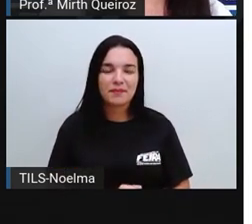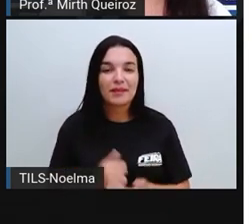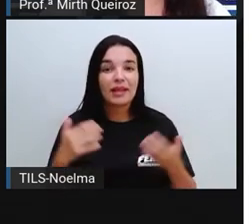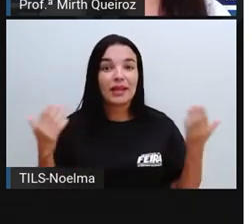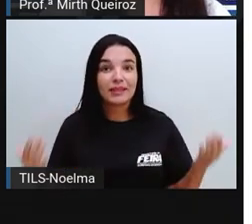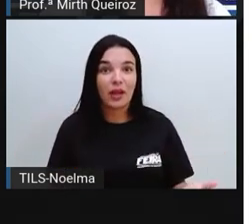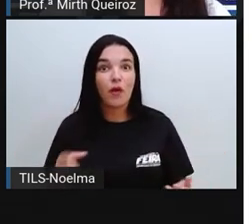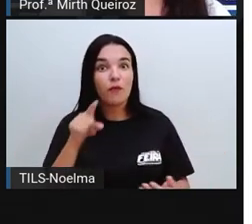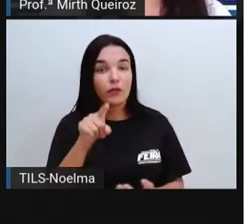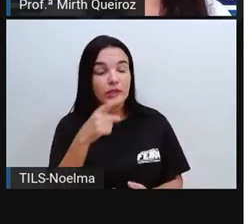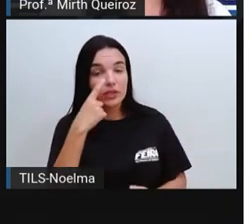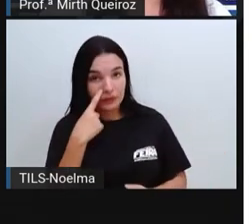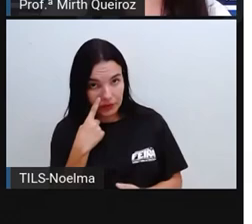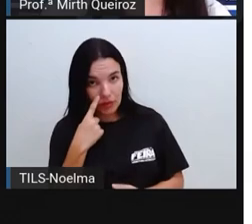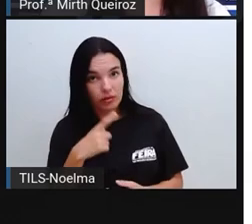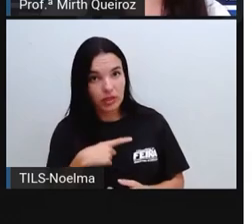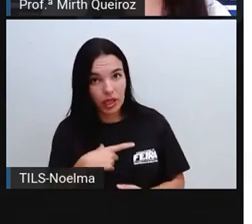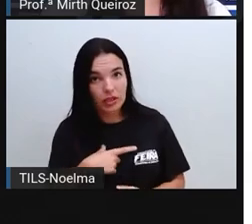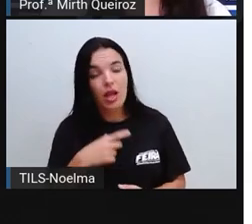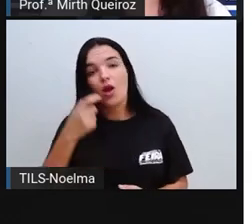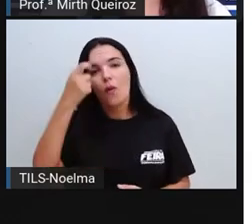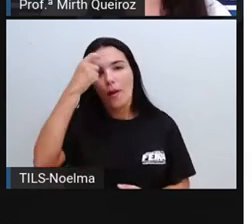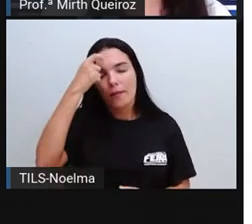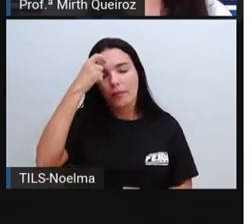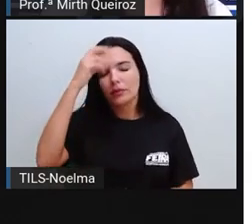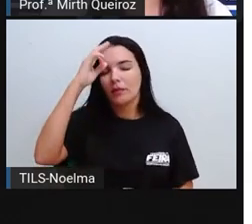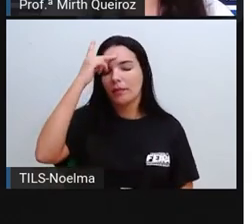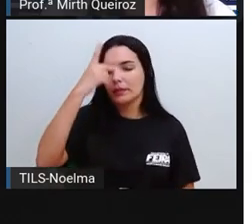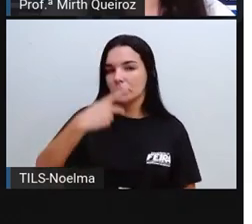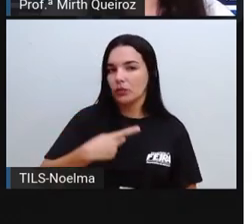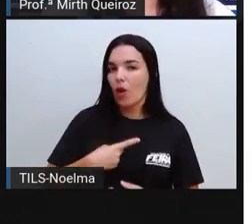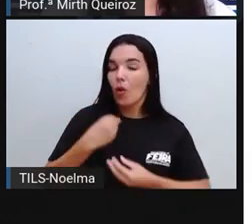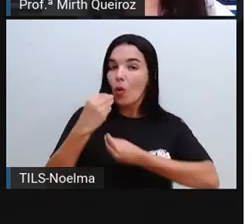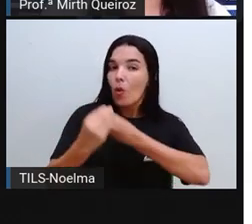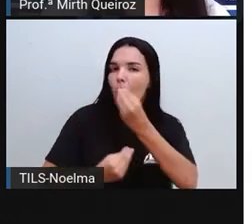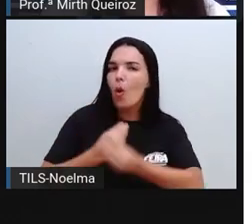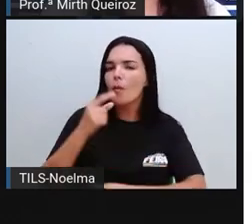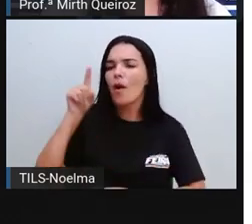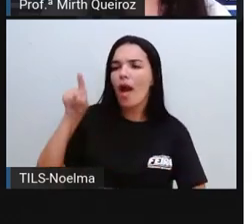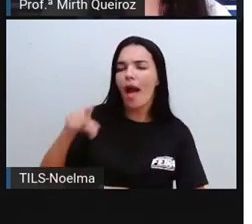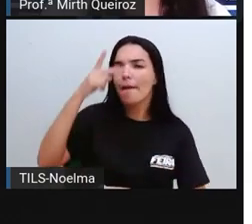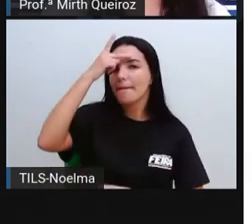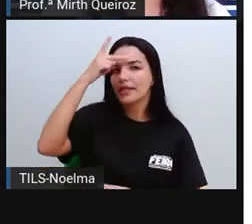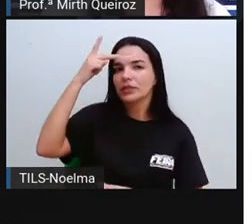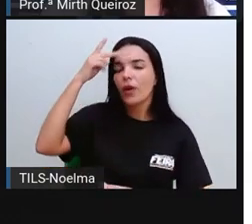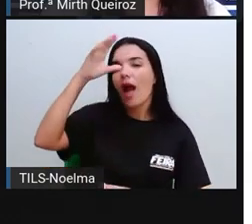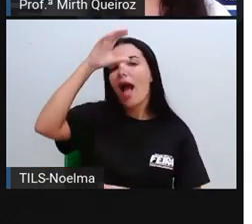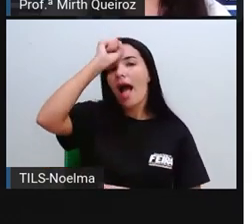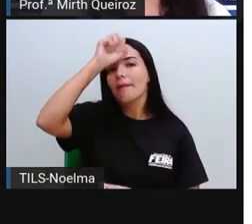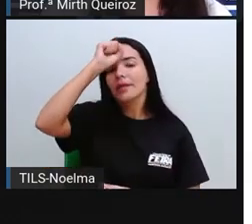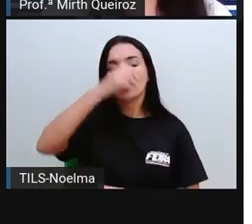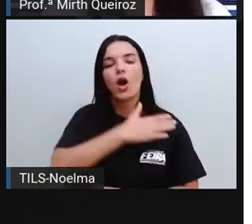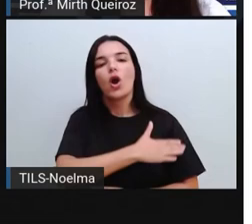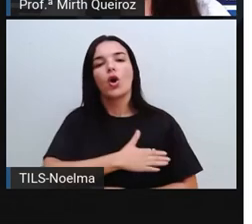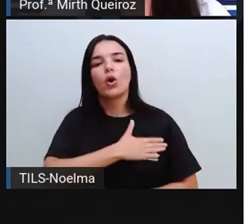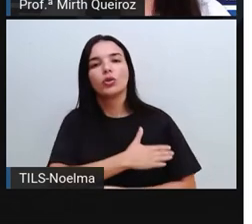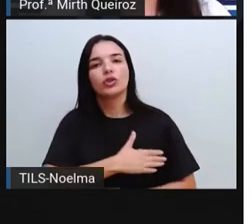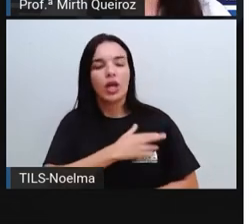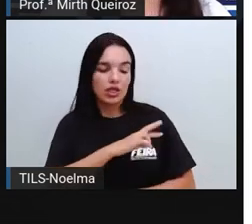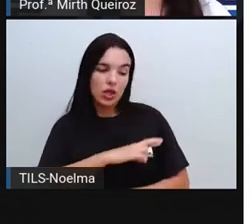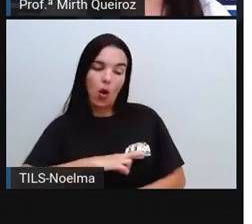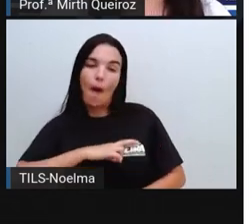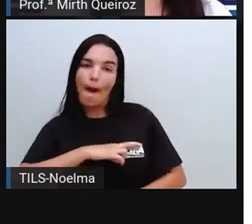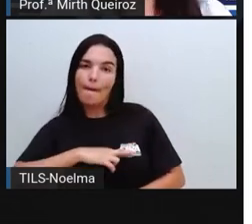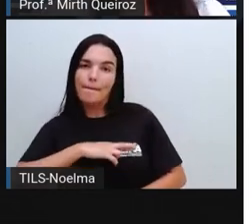Aí vocês puderam ver o relato pessoal de uma pessoa sobre como é que ela aprendeu a gostar de romances,